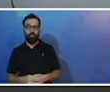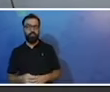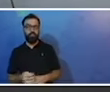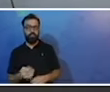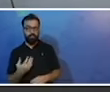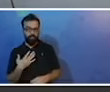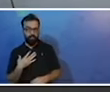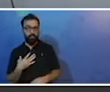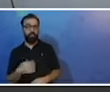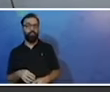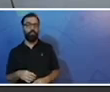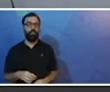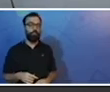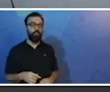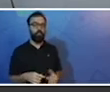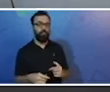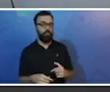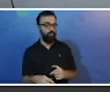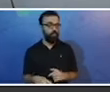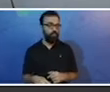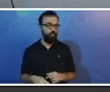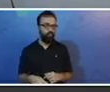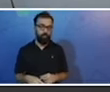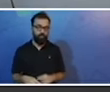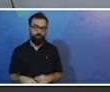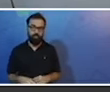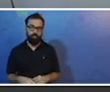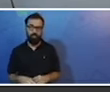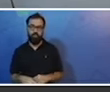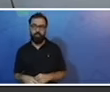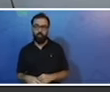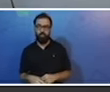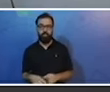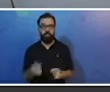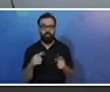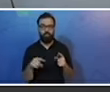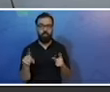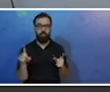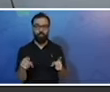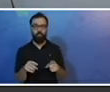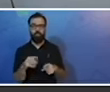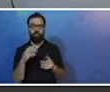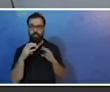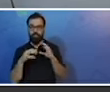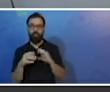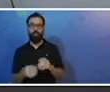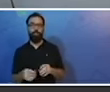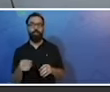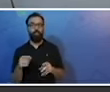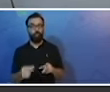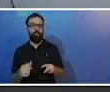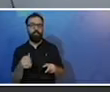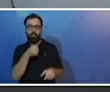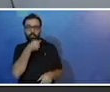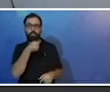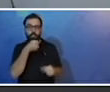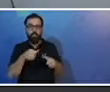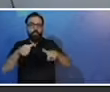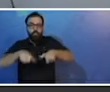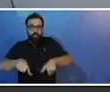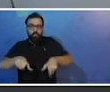vou chegar um pouco mais pra frente aqui para todo mundo conseguir ver então vamos lá a música fala assim estava velha no